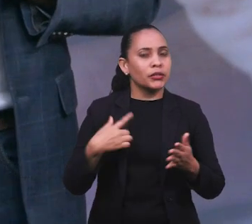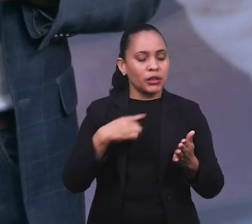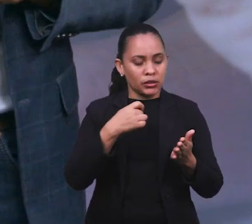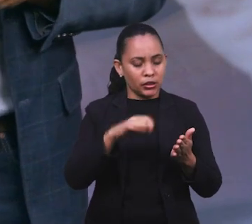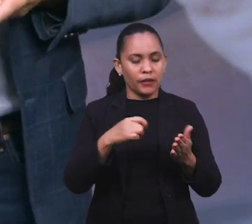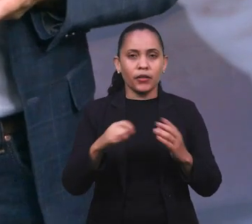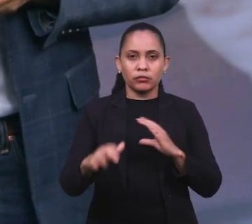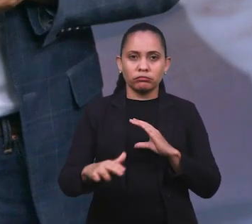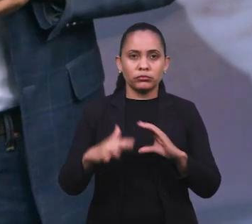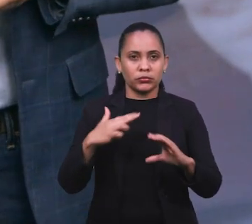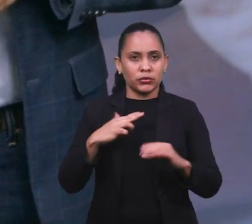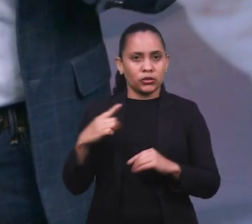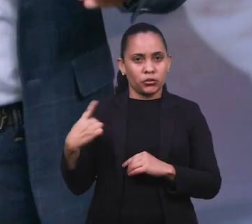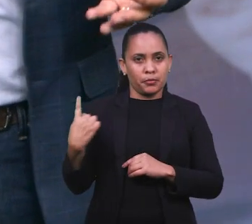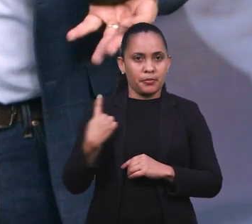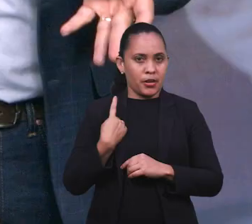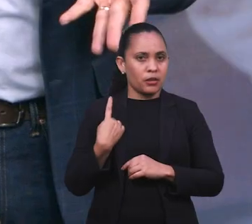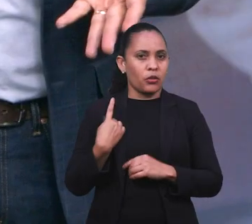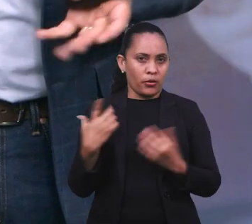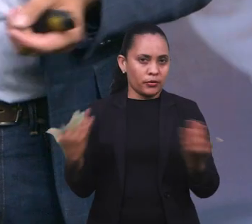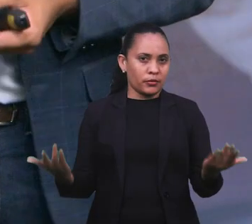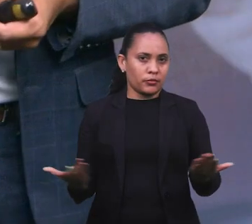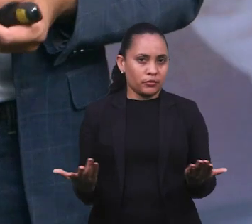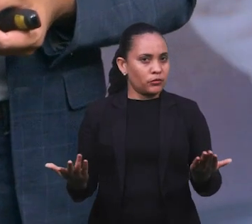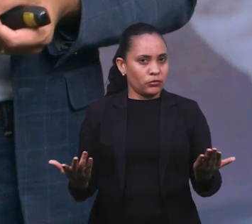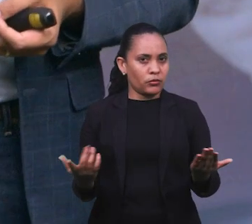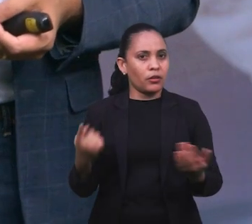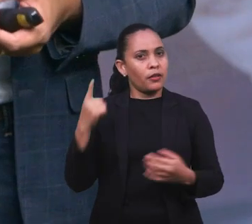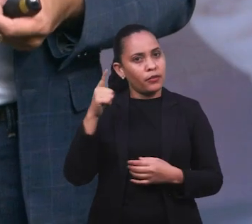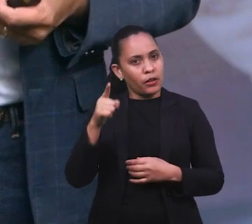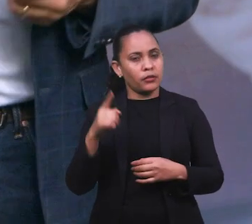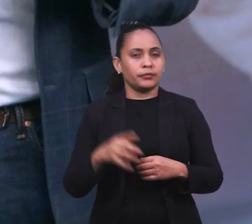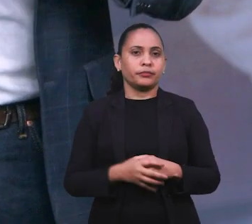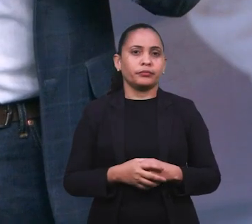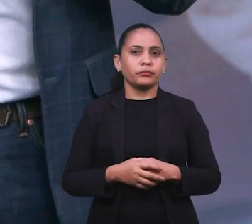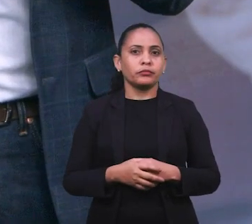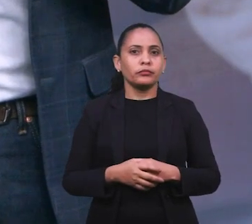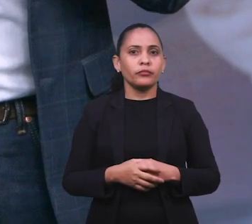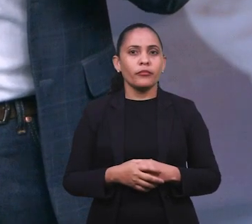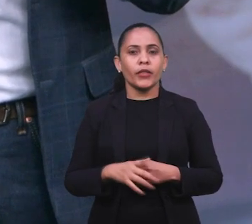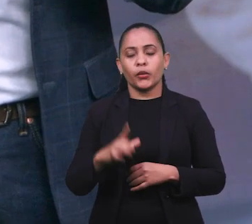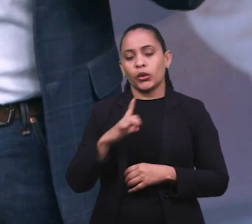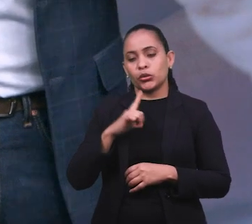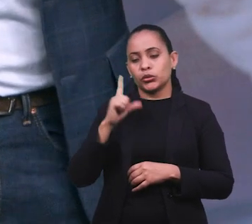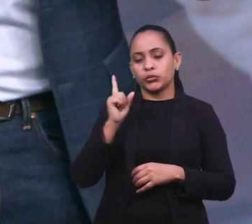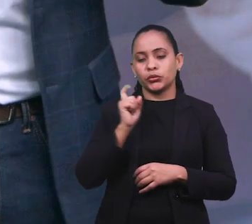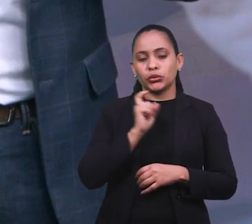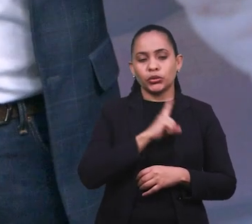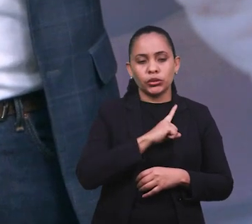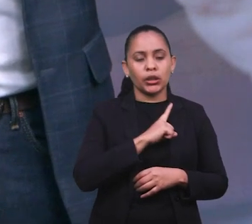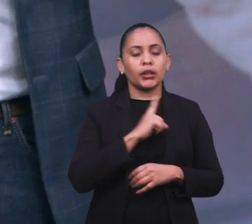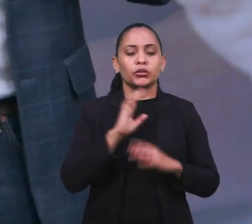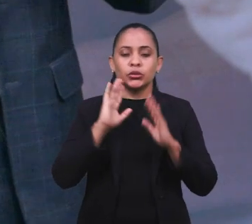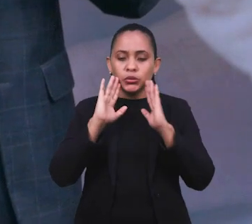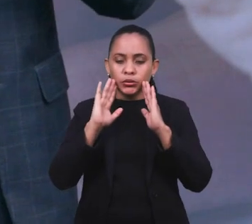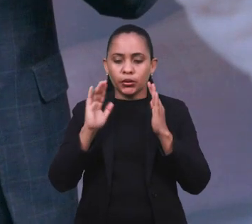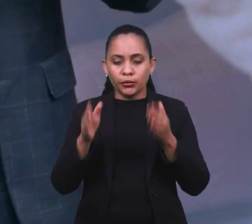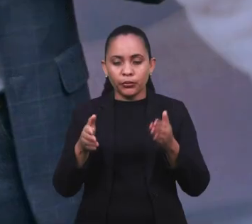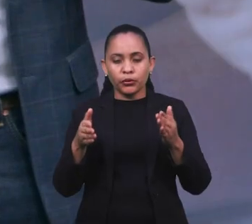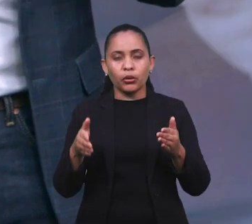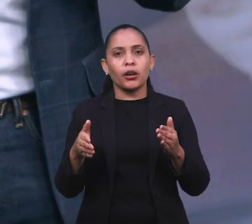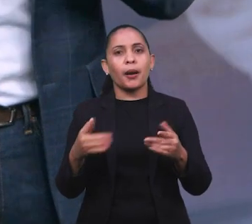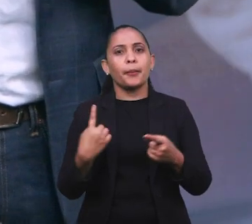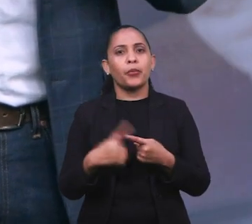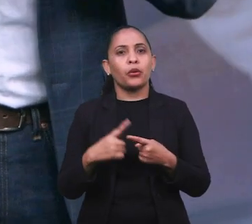você escrevesse para a gente, mandasse a sua mensagem e falasse assim, olha, eu tenho dificuldade de me